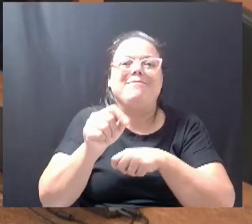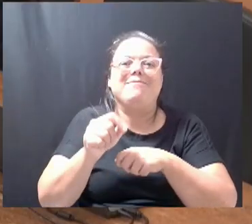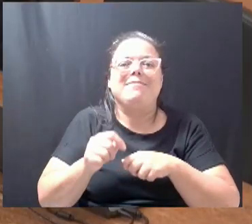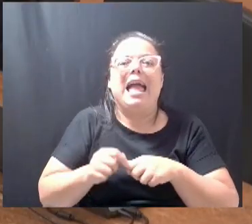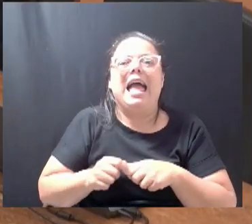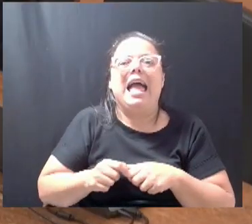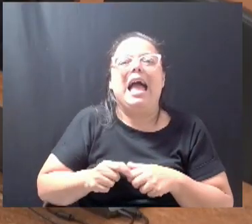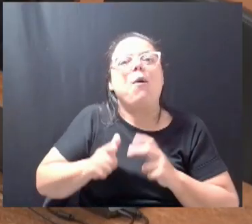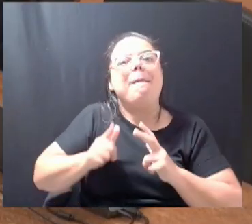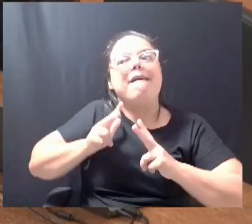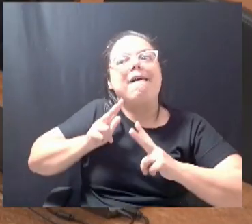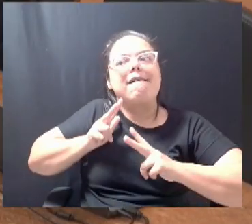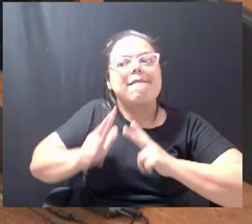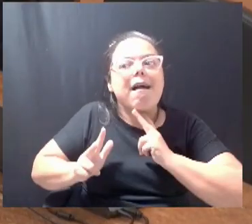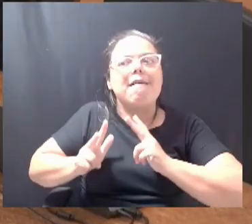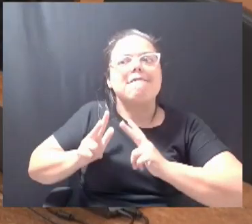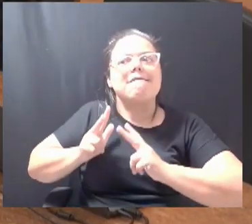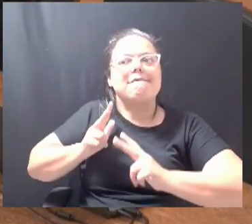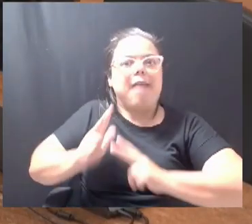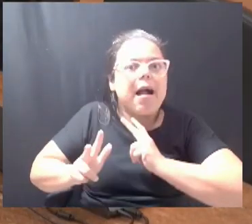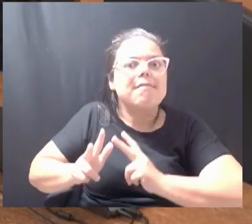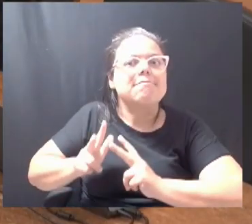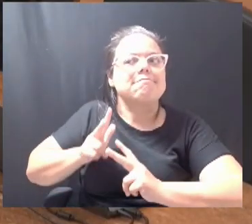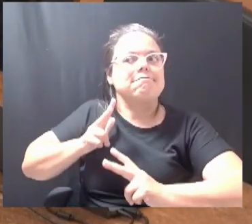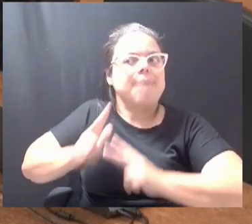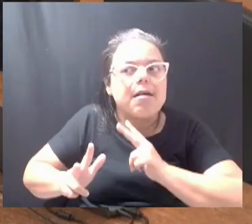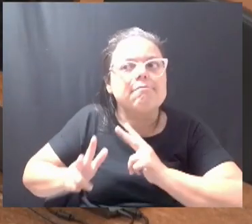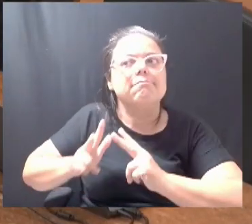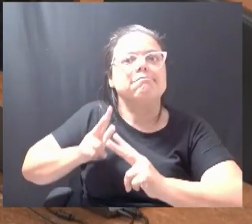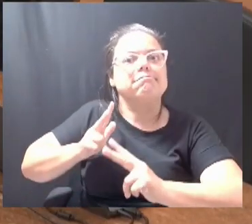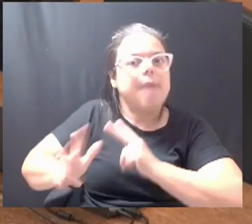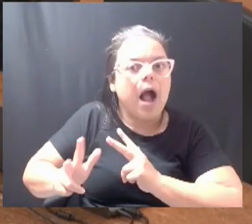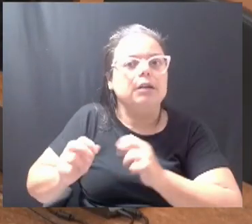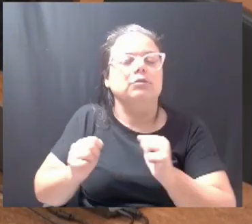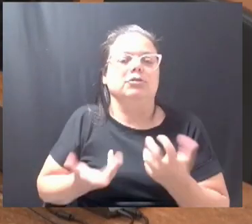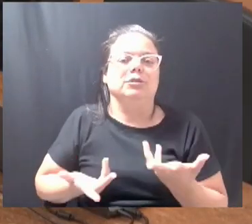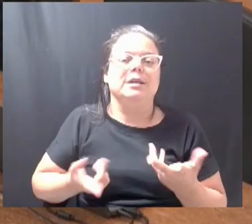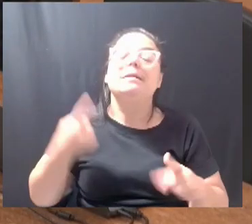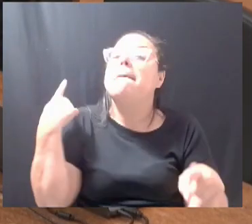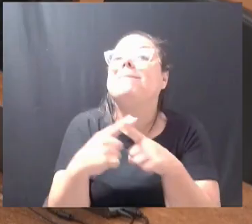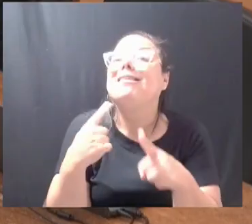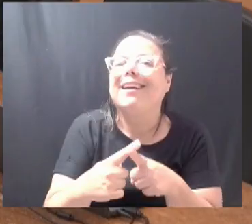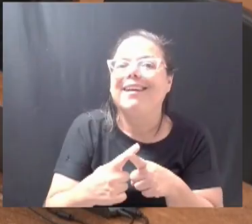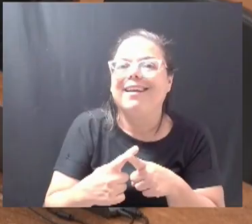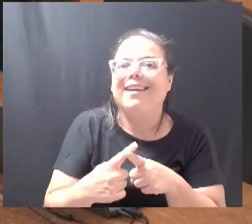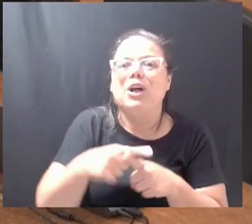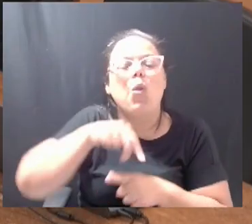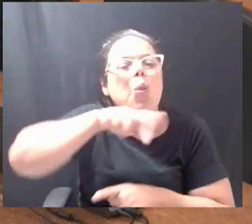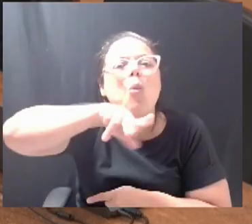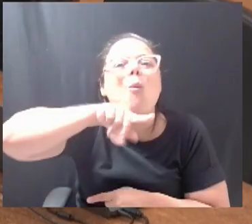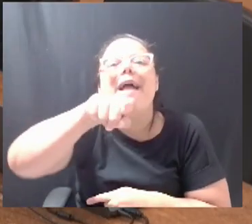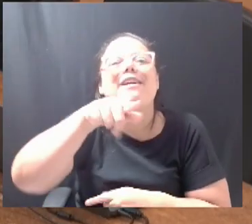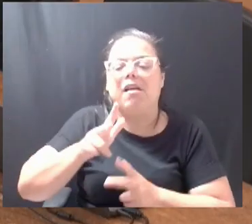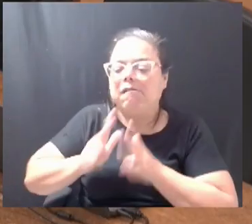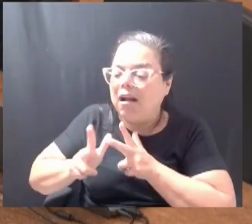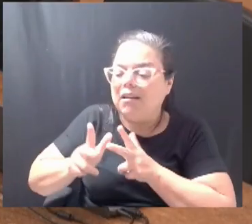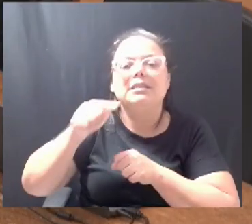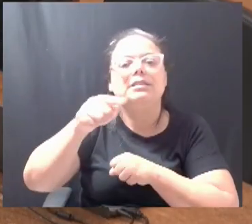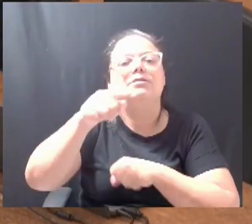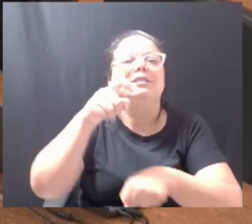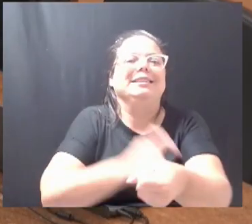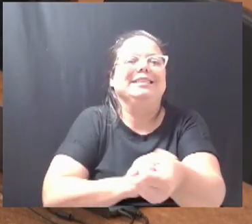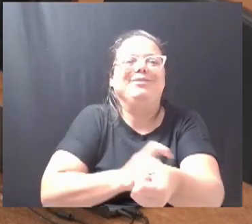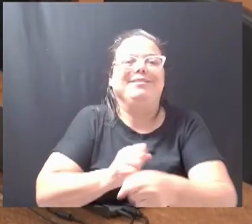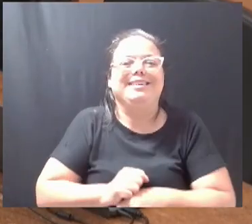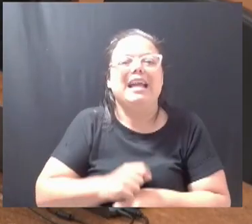sentido? Na hora que eu vou falar, né? Mas por quê? Não é porque você está gaguejando que você está nervosa. É que o seu cérebro está trabalhando